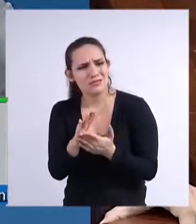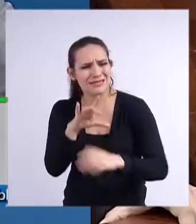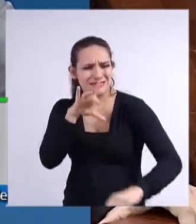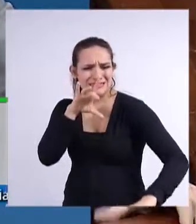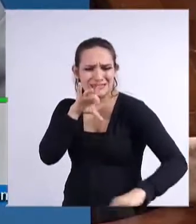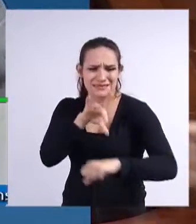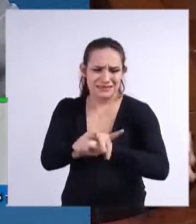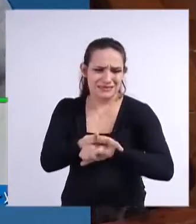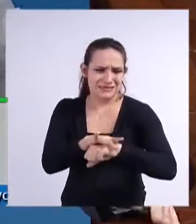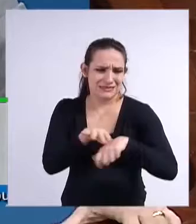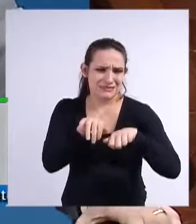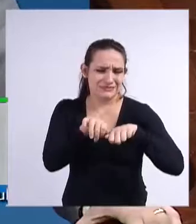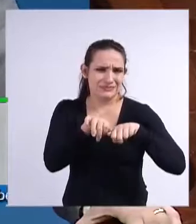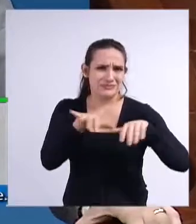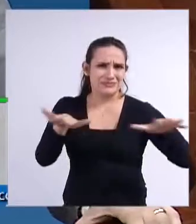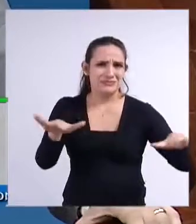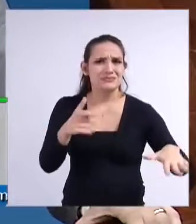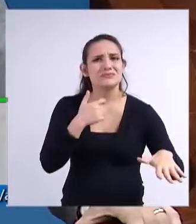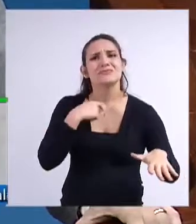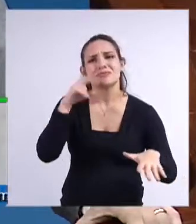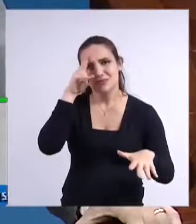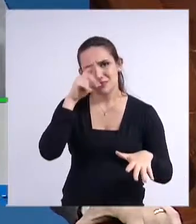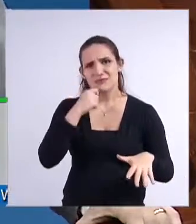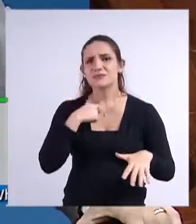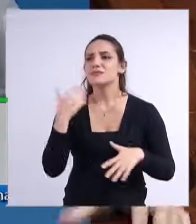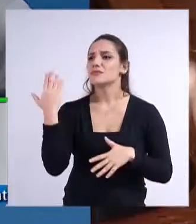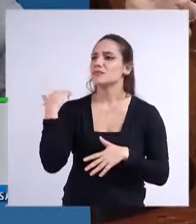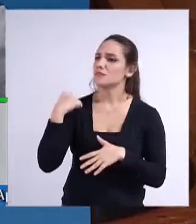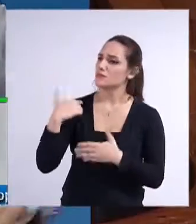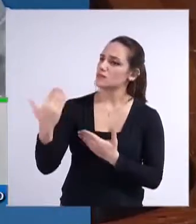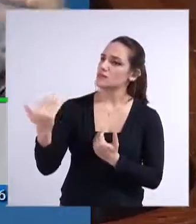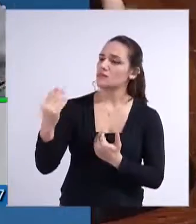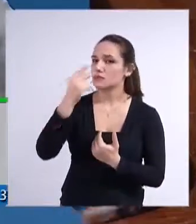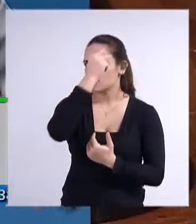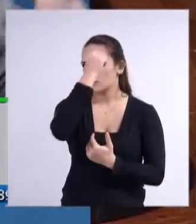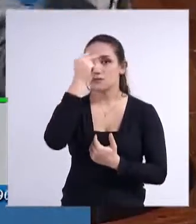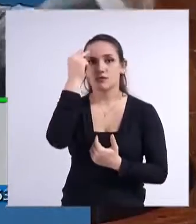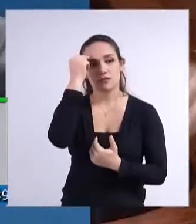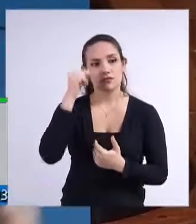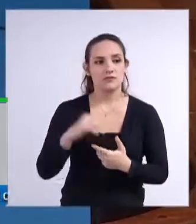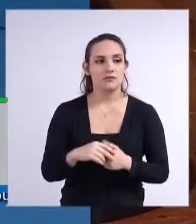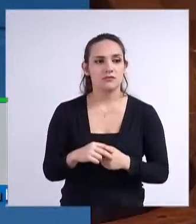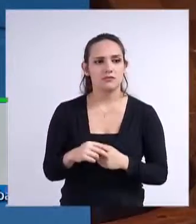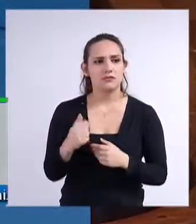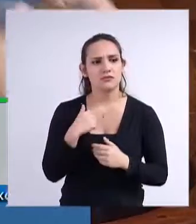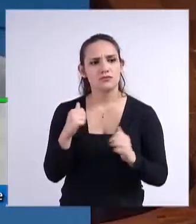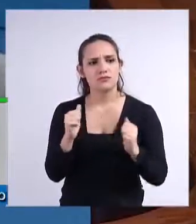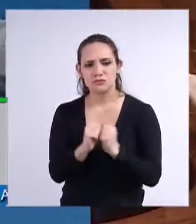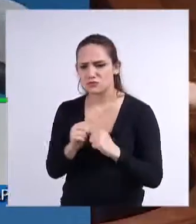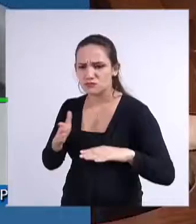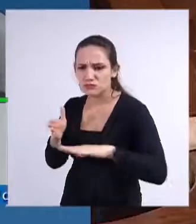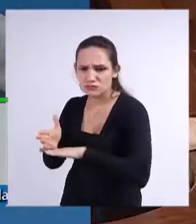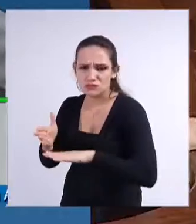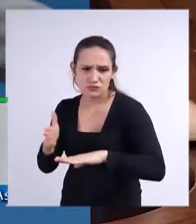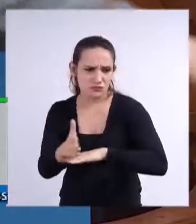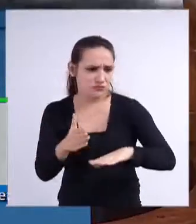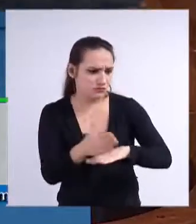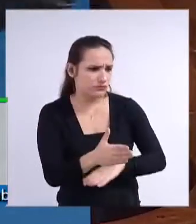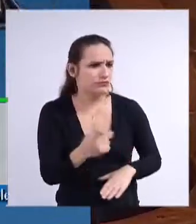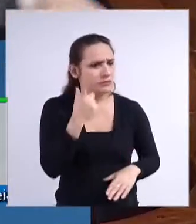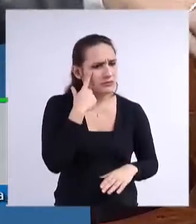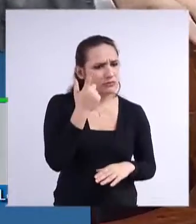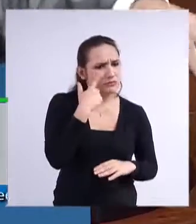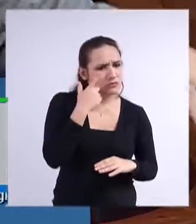de dengue, eu ainda, um jovem prefeito, participava junto dos mutirões, fazia as